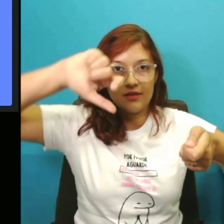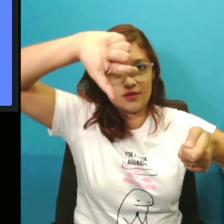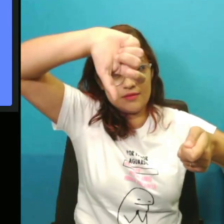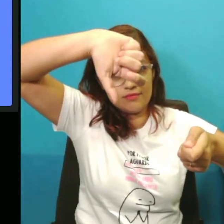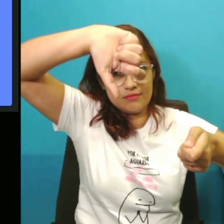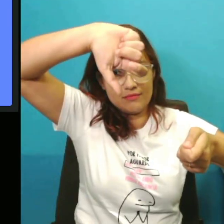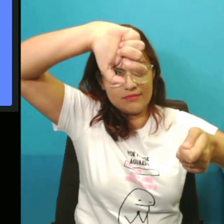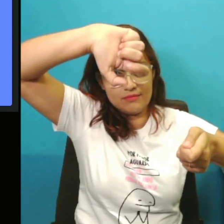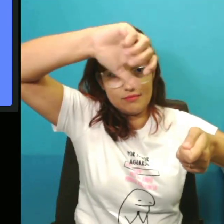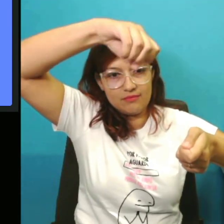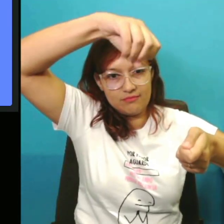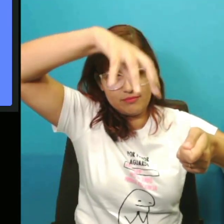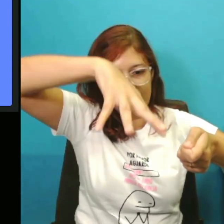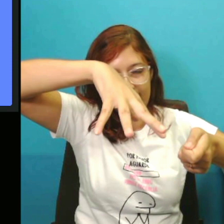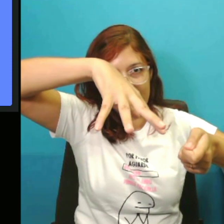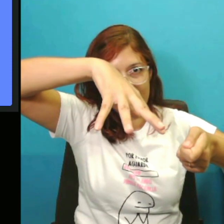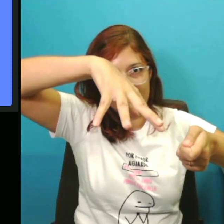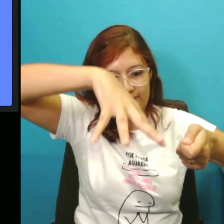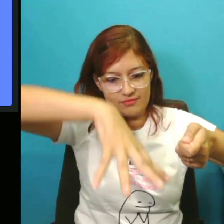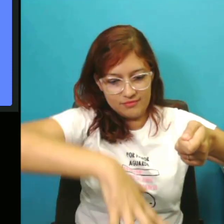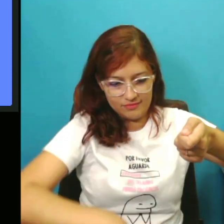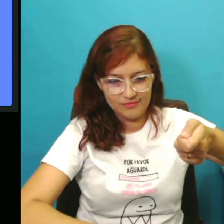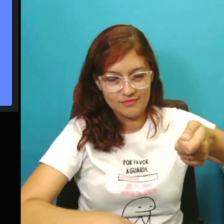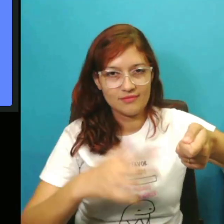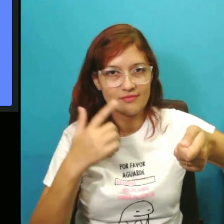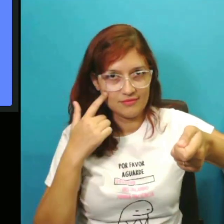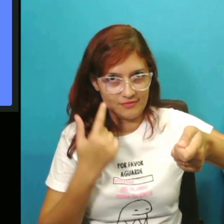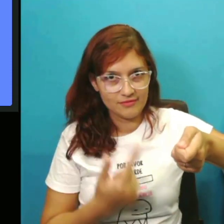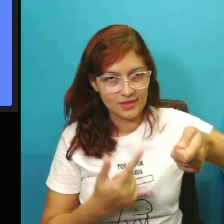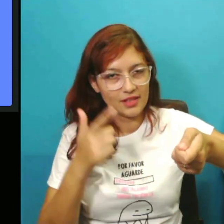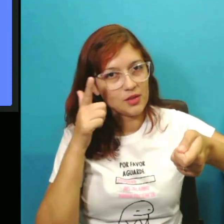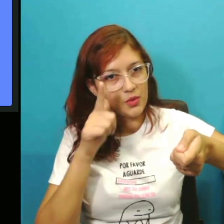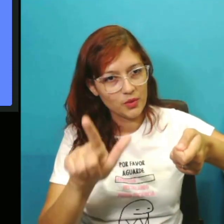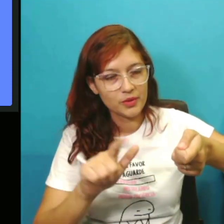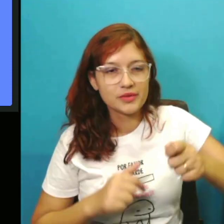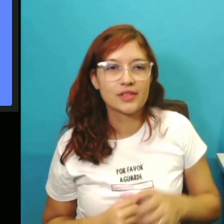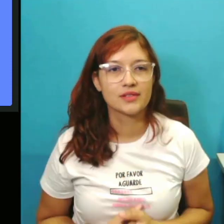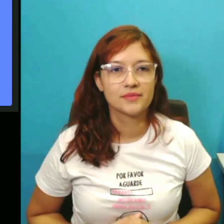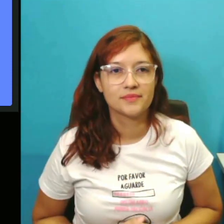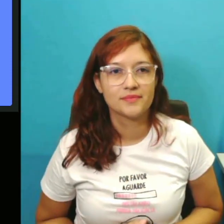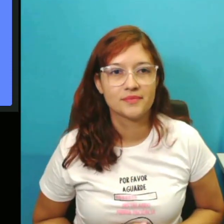luz seja projetada no chão, coloca a lanterna de cima para baixo.